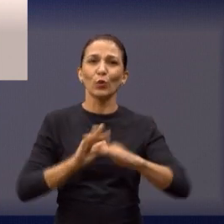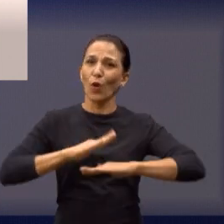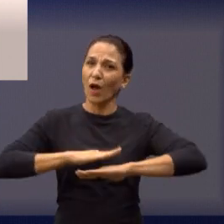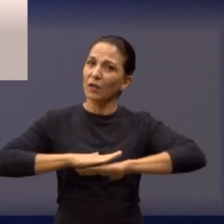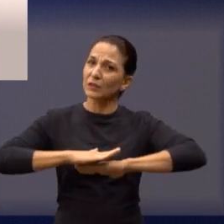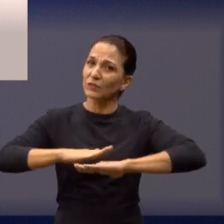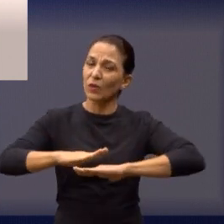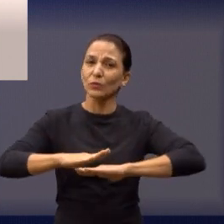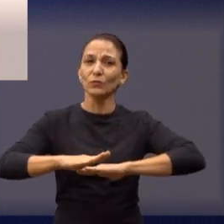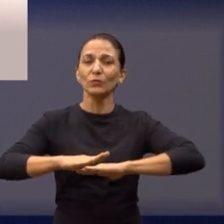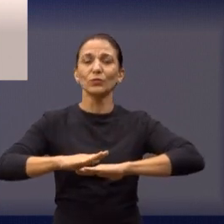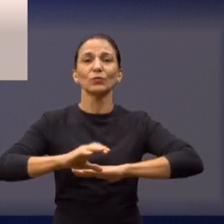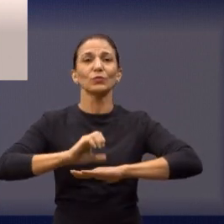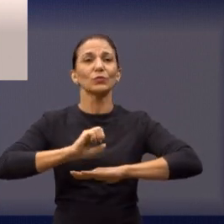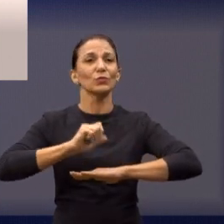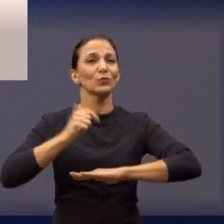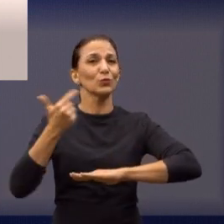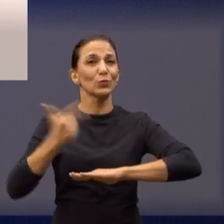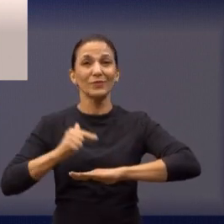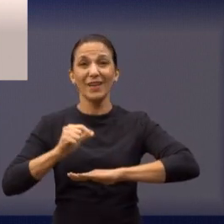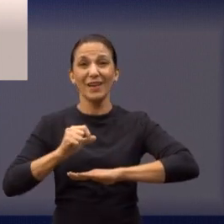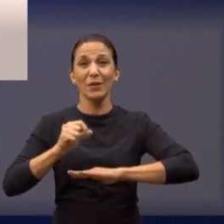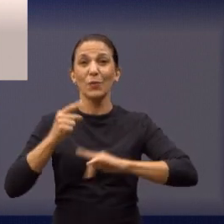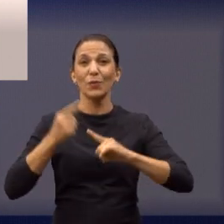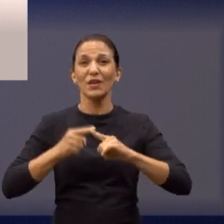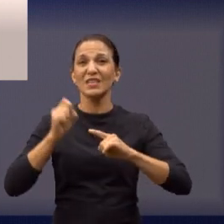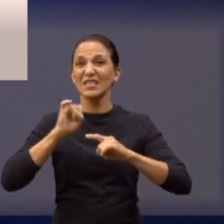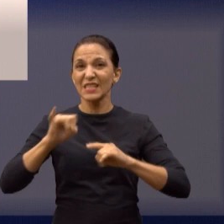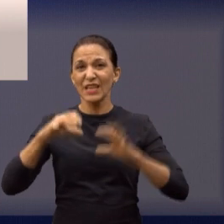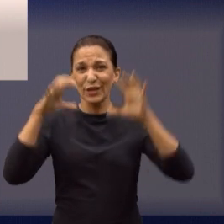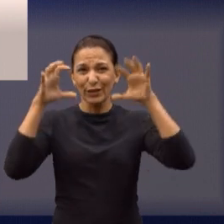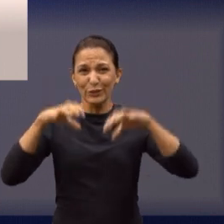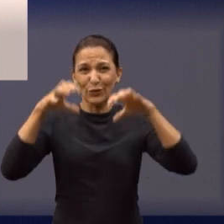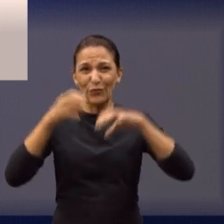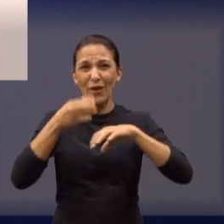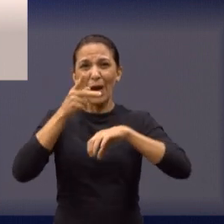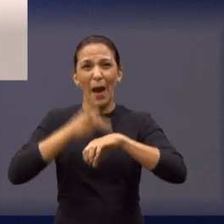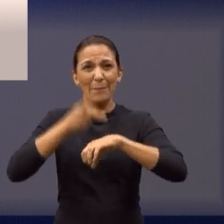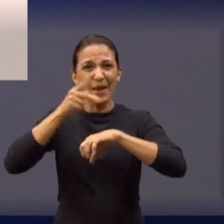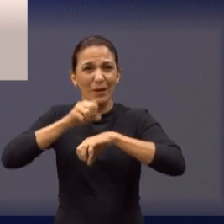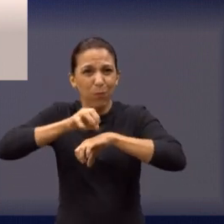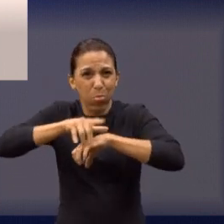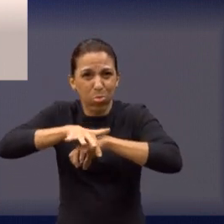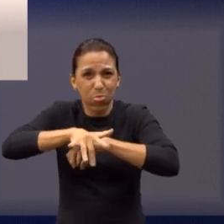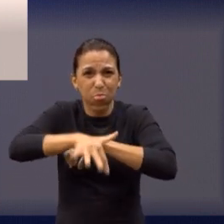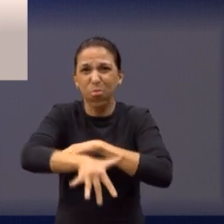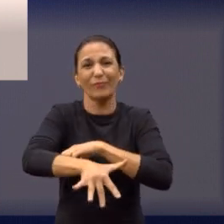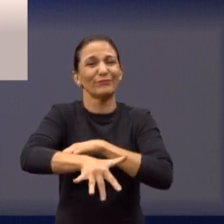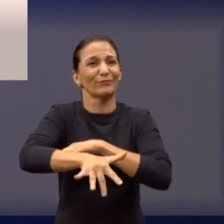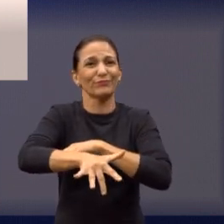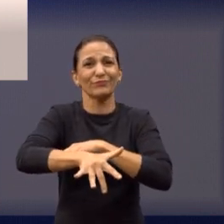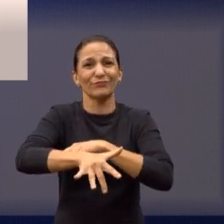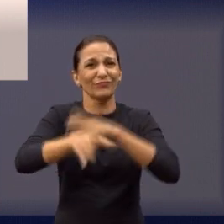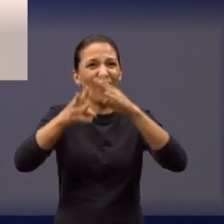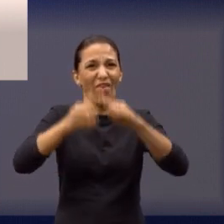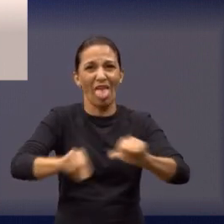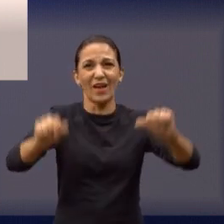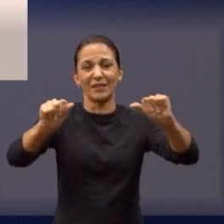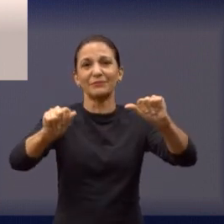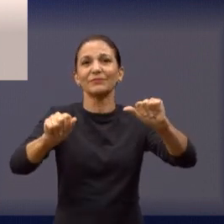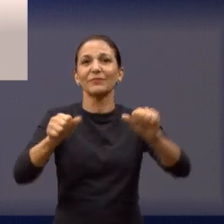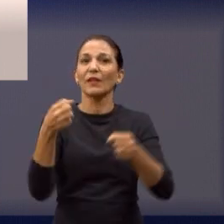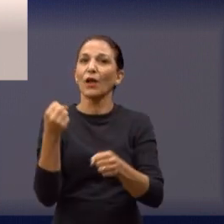asfáltico a primeira chuva vai levar tudo de novo a gente entende né a gente entende a necessidade da obra